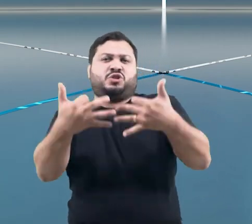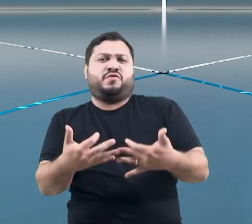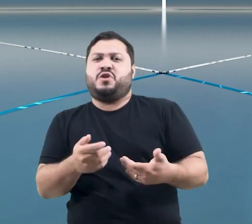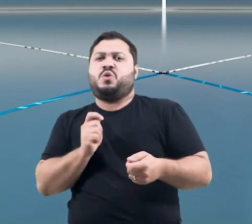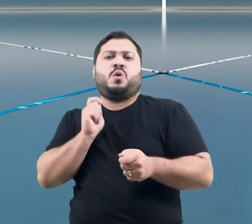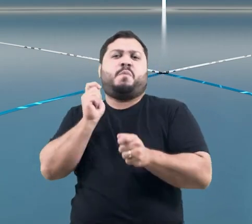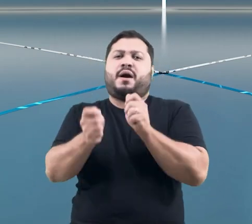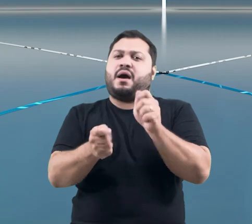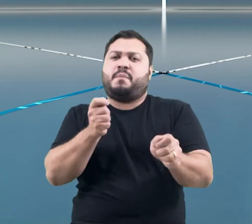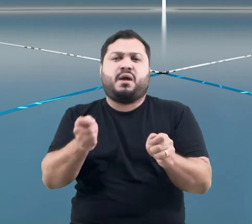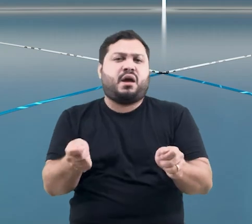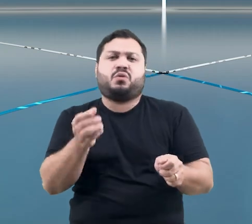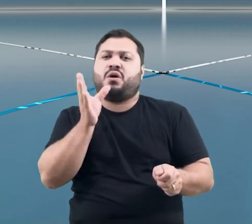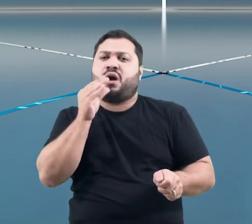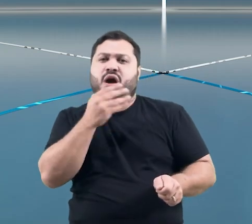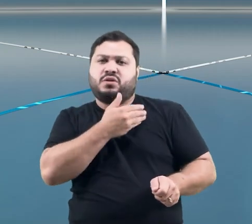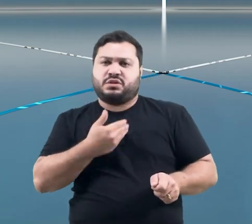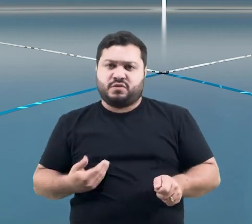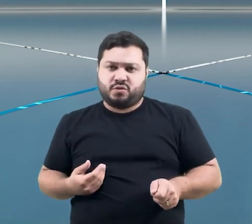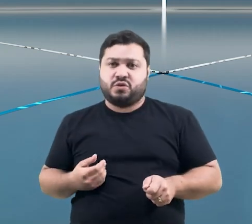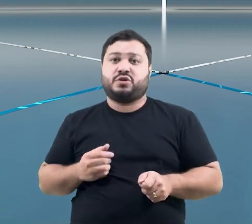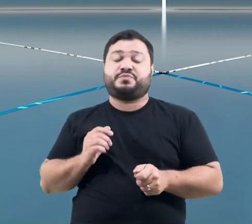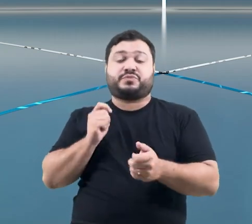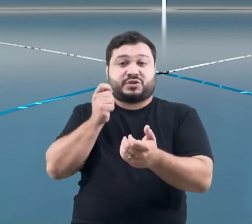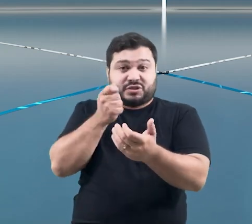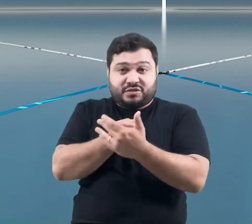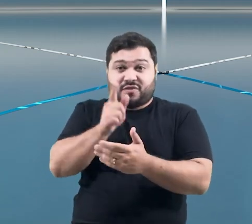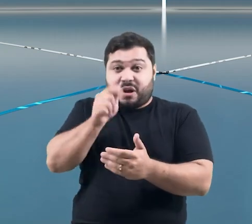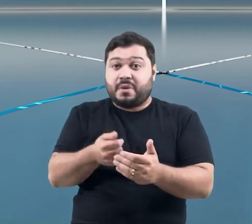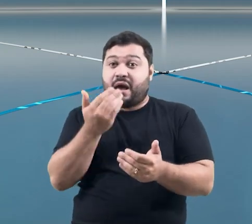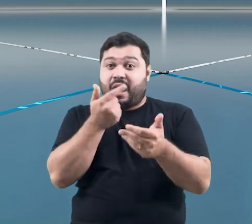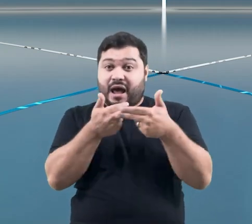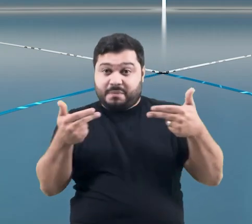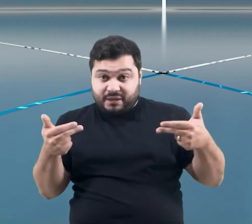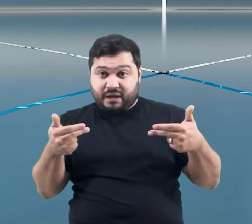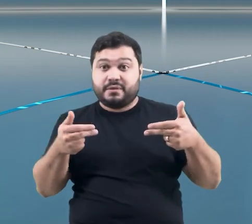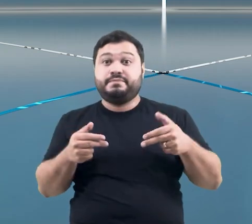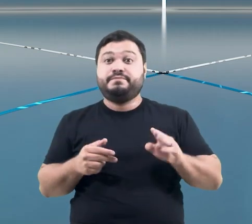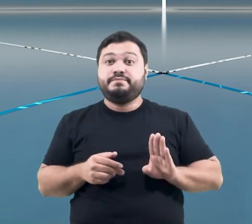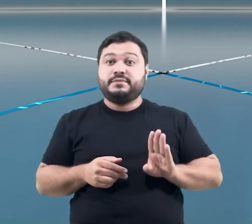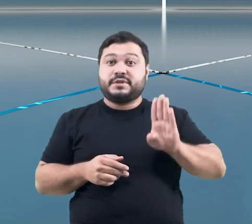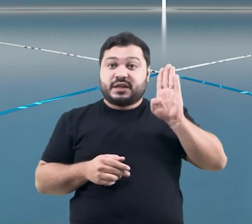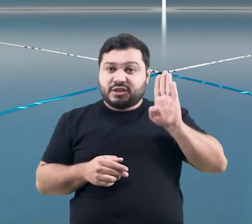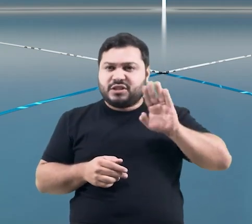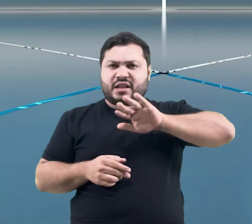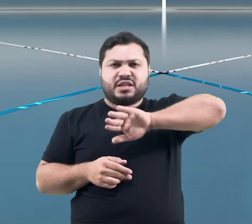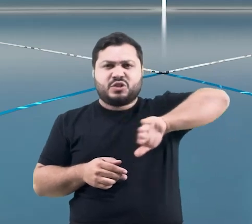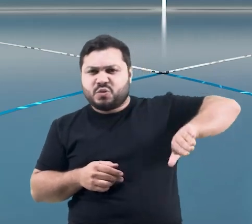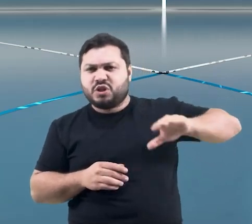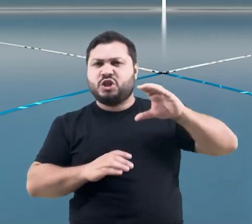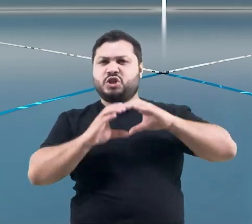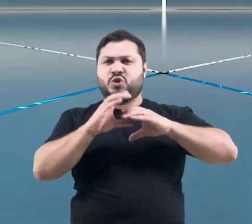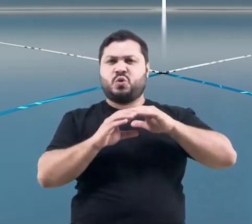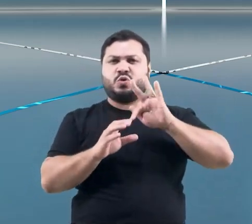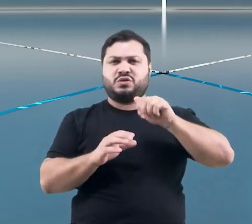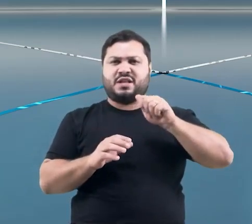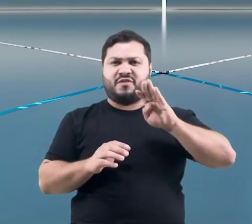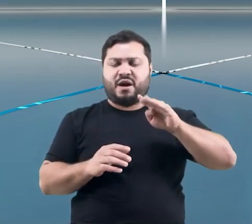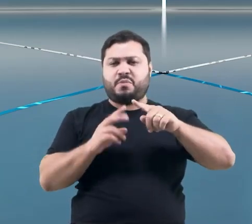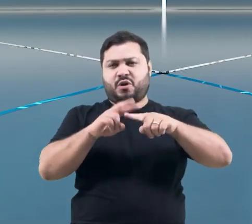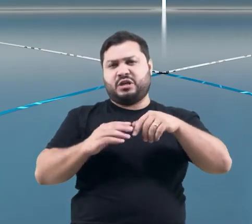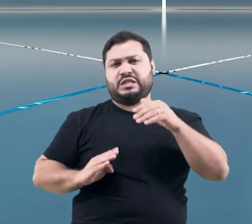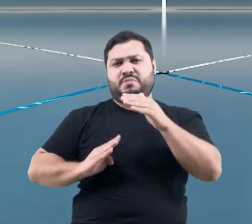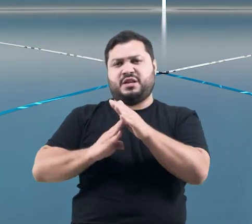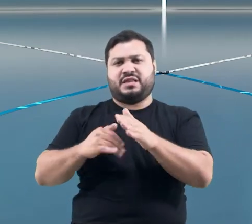não justifica o não pagamento ao servidor de verbas de natureza alimentar. E candidata excluída de concurso da